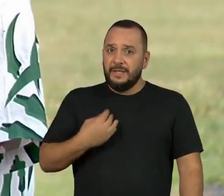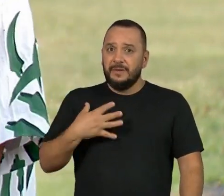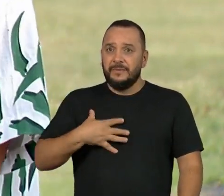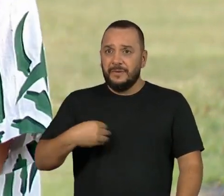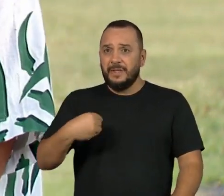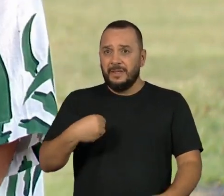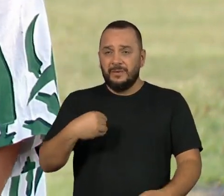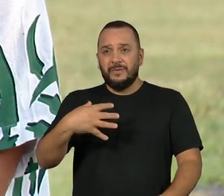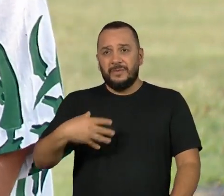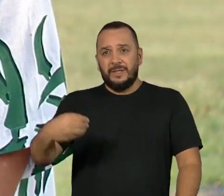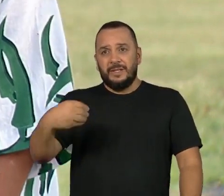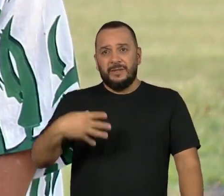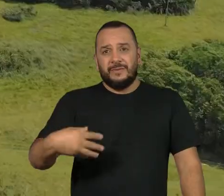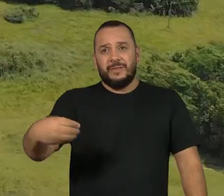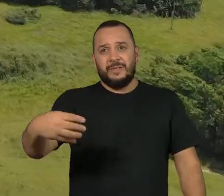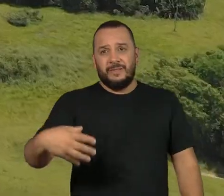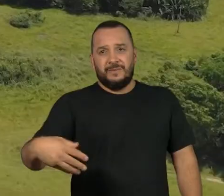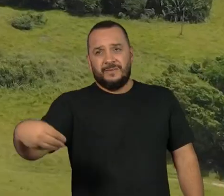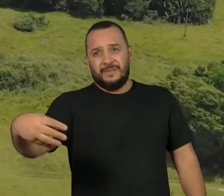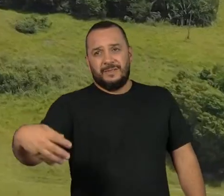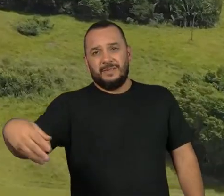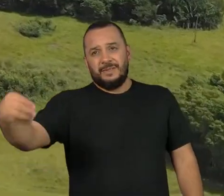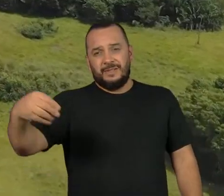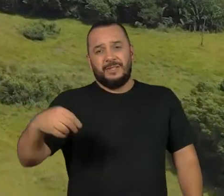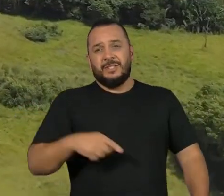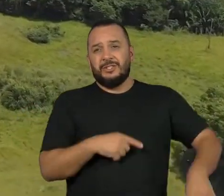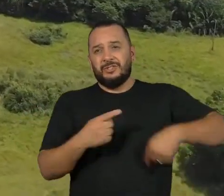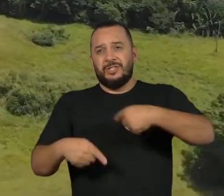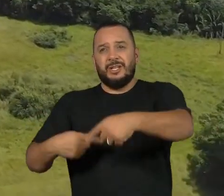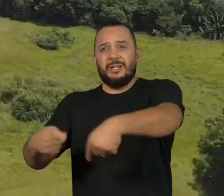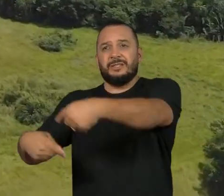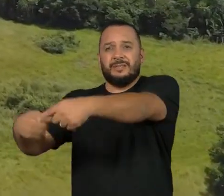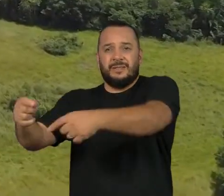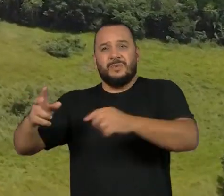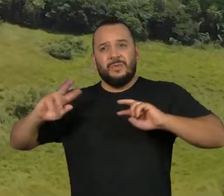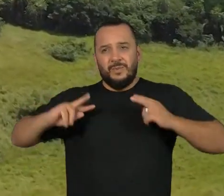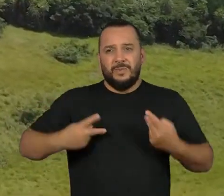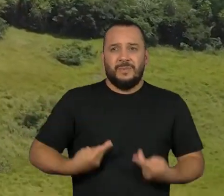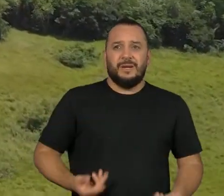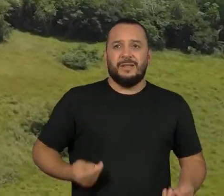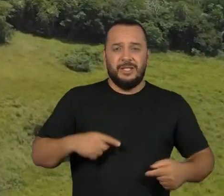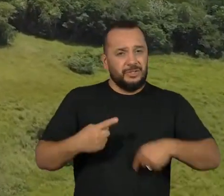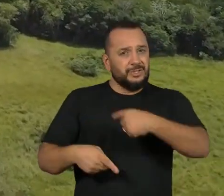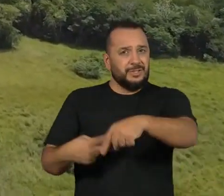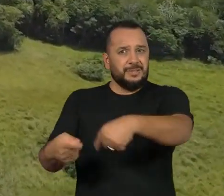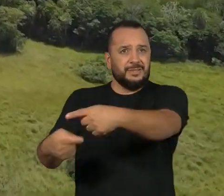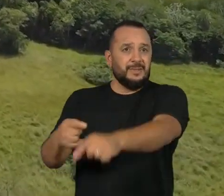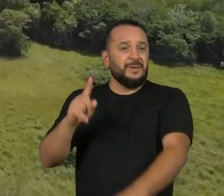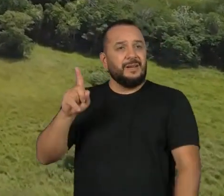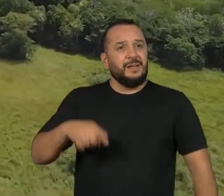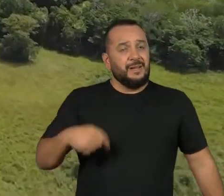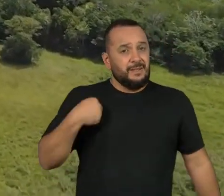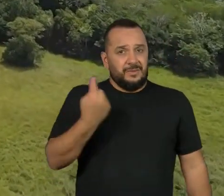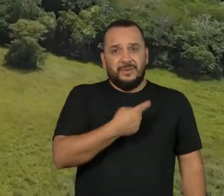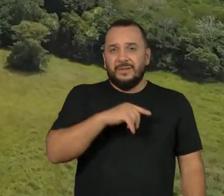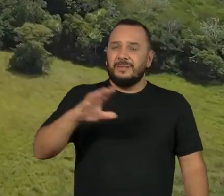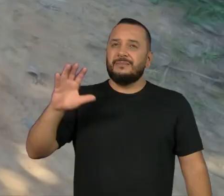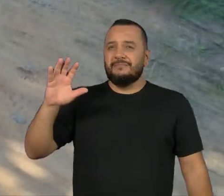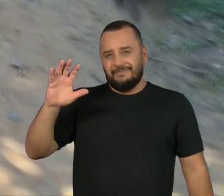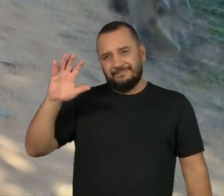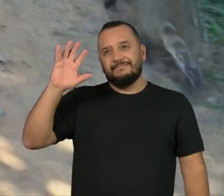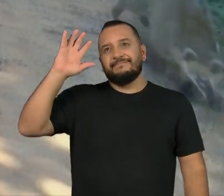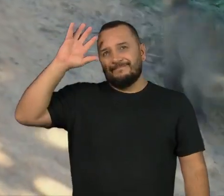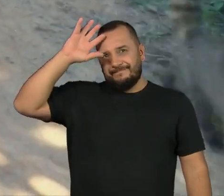filhos, é a vida dos netos, é a vida da espécie humana. Essa é uma lição que